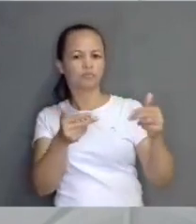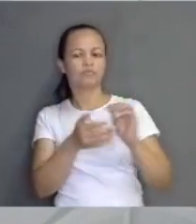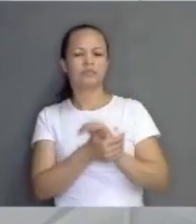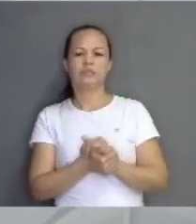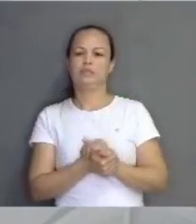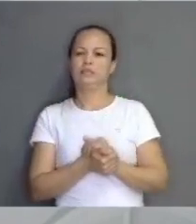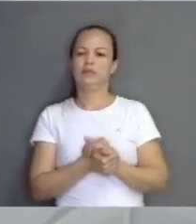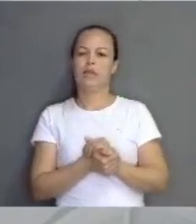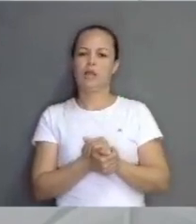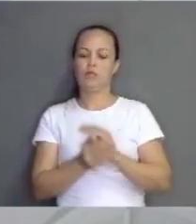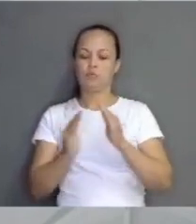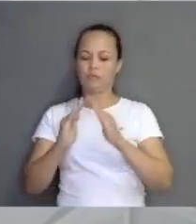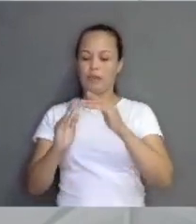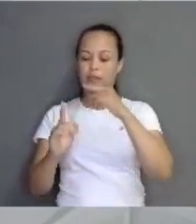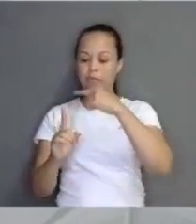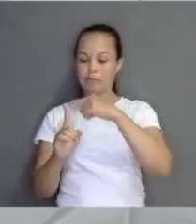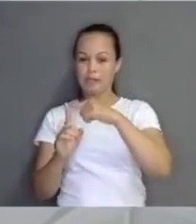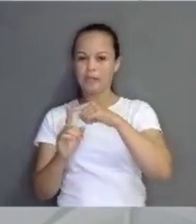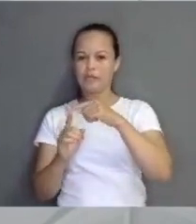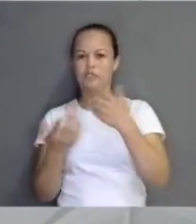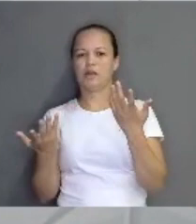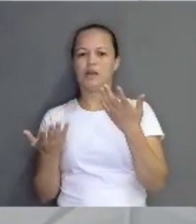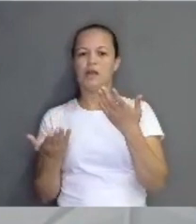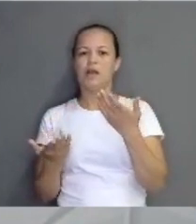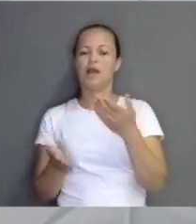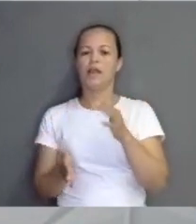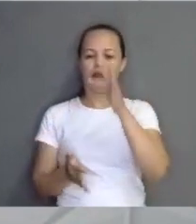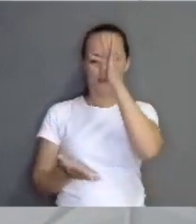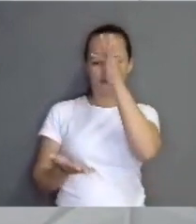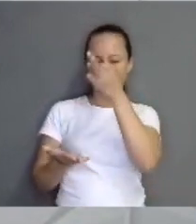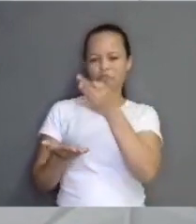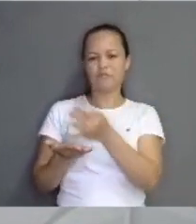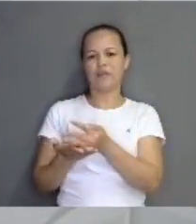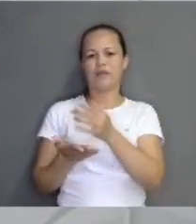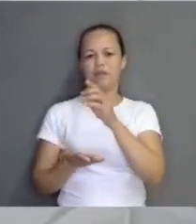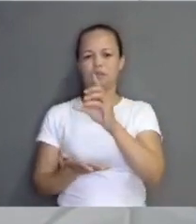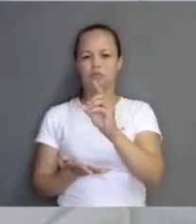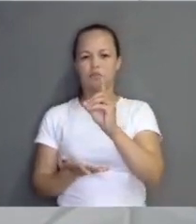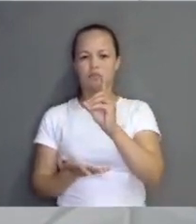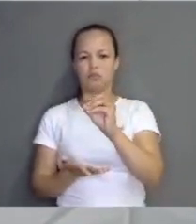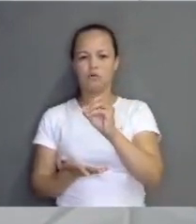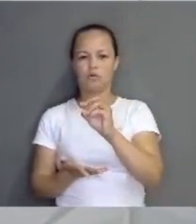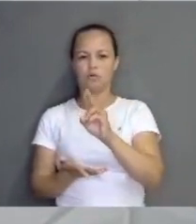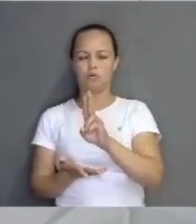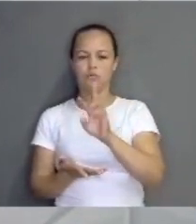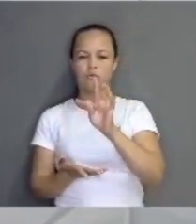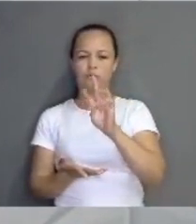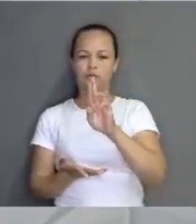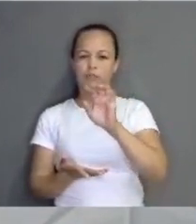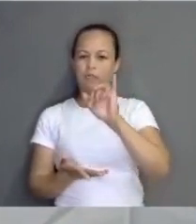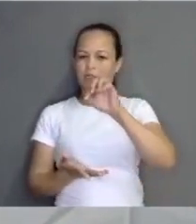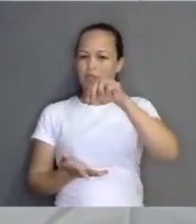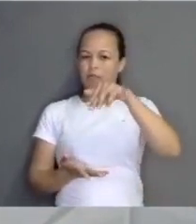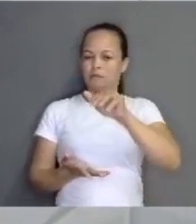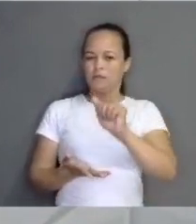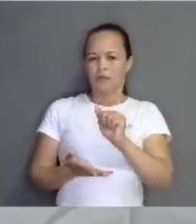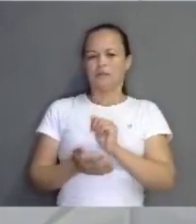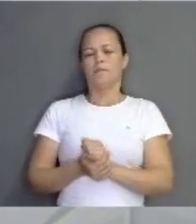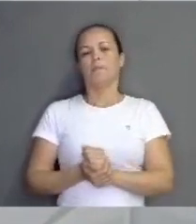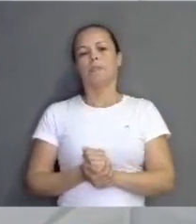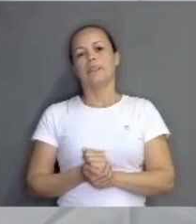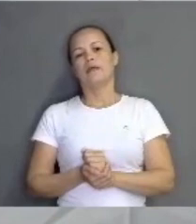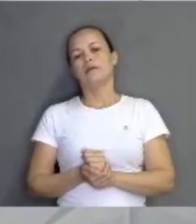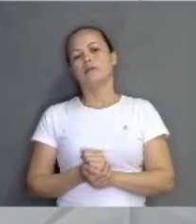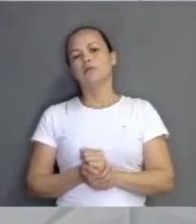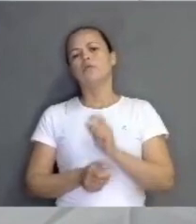Pregar a sua fé, a sua doutrina, tá bom? E o que temos em comum? O que é que nós